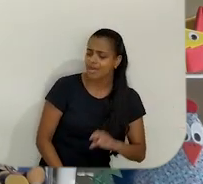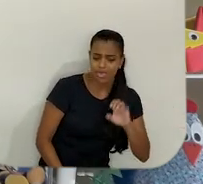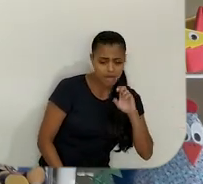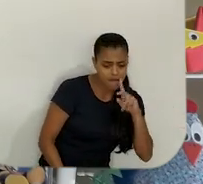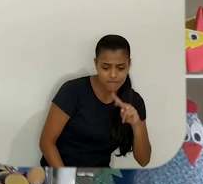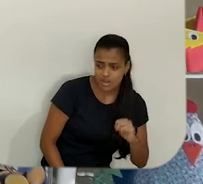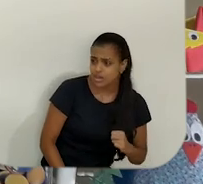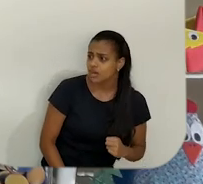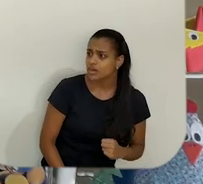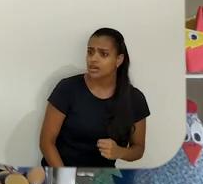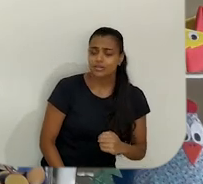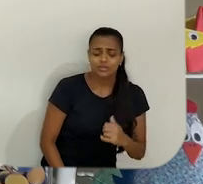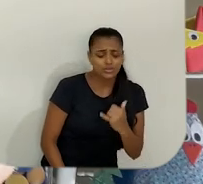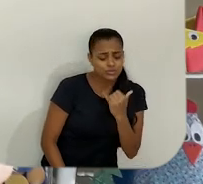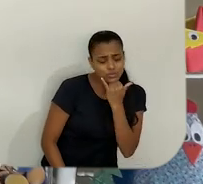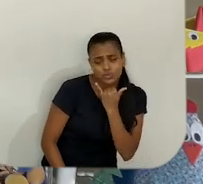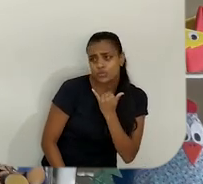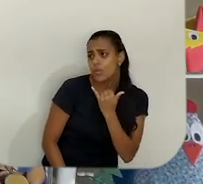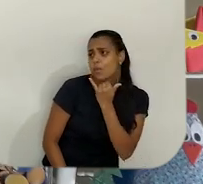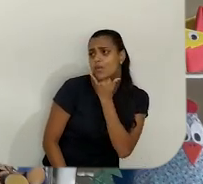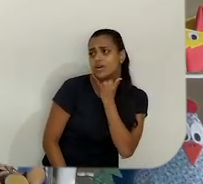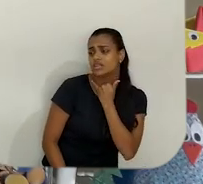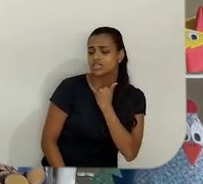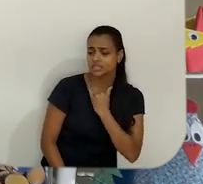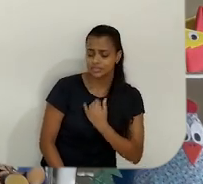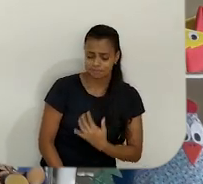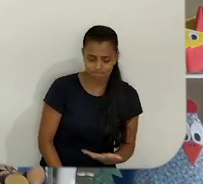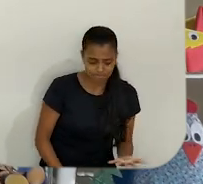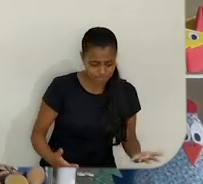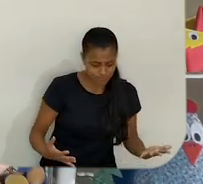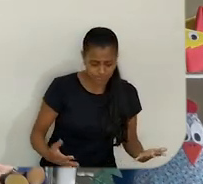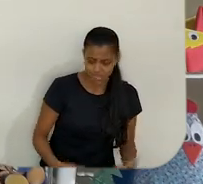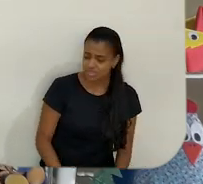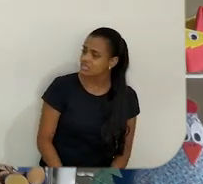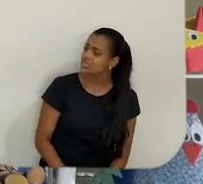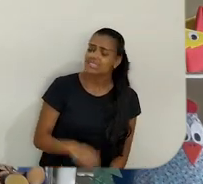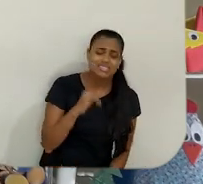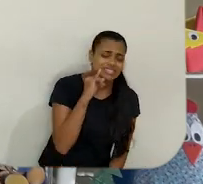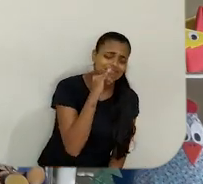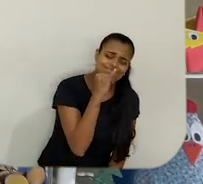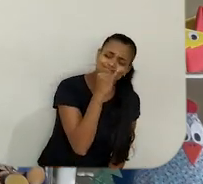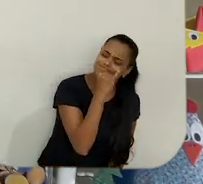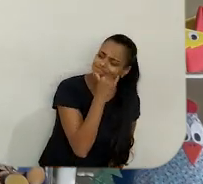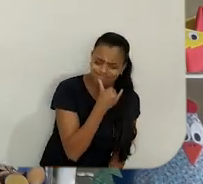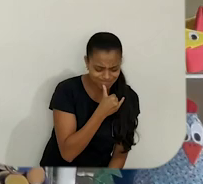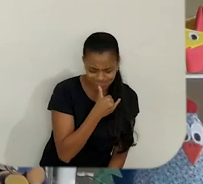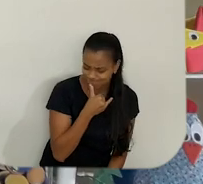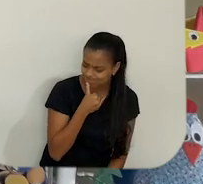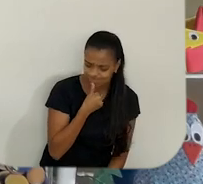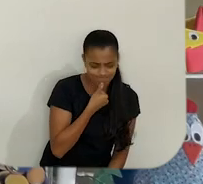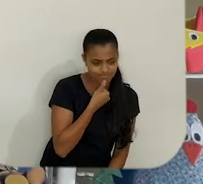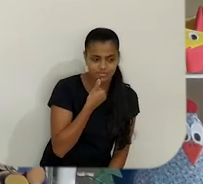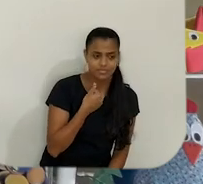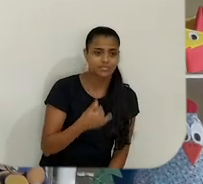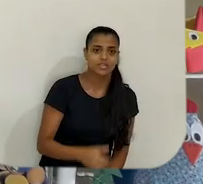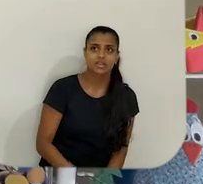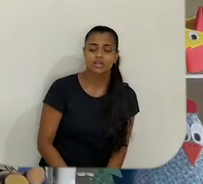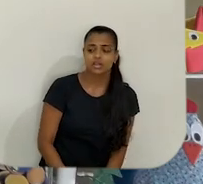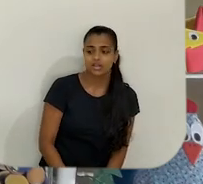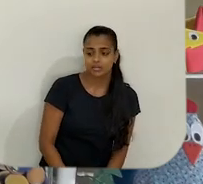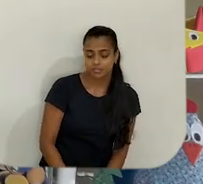a Eva eu sinto muito isso isso é muito muito triste